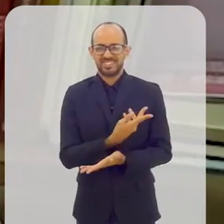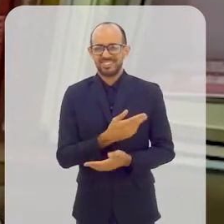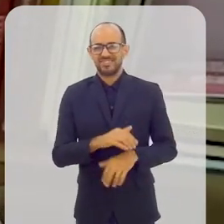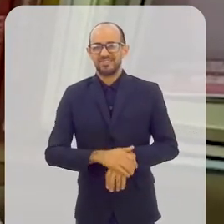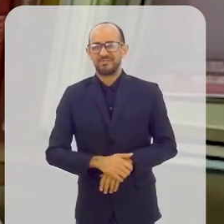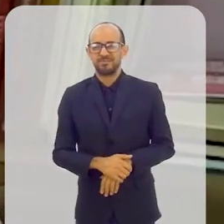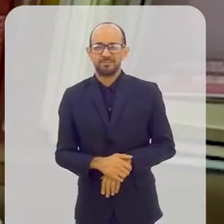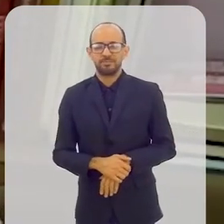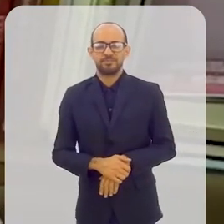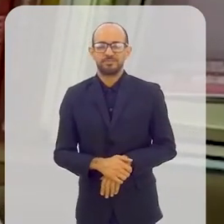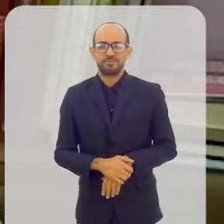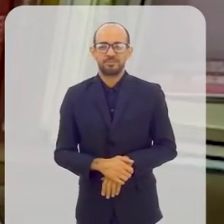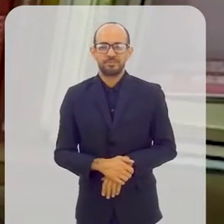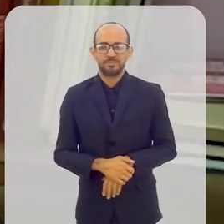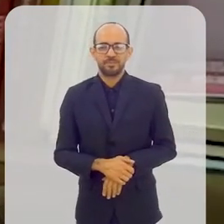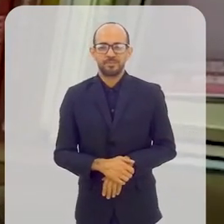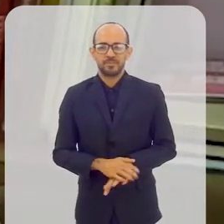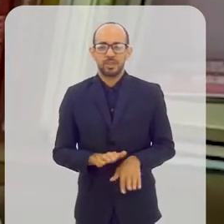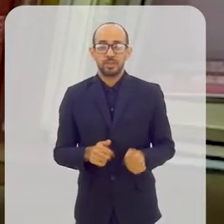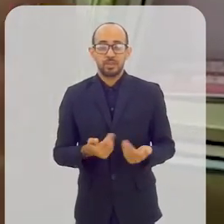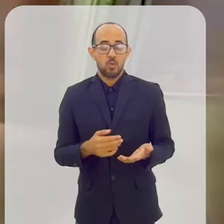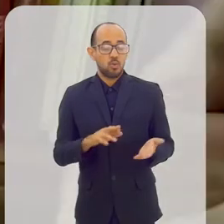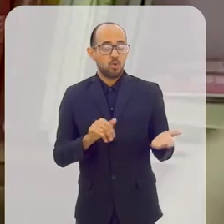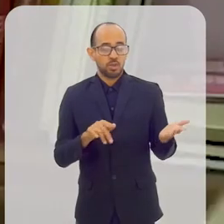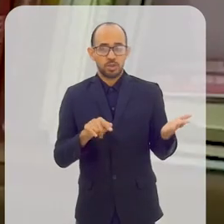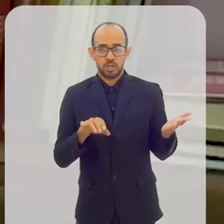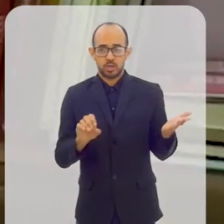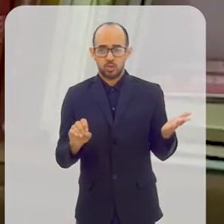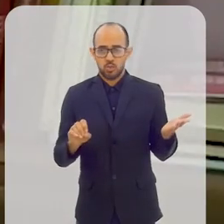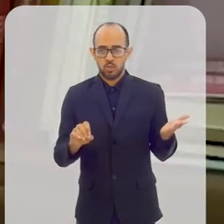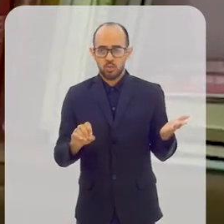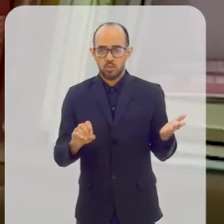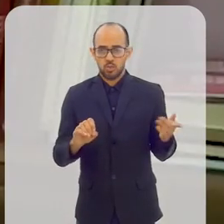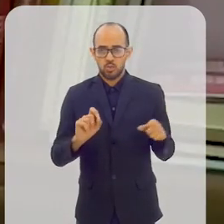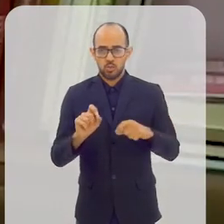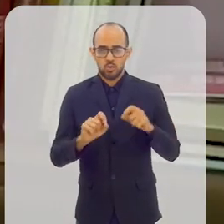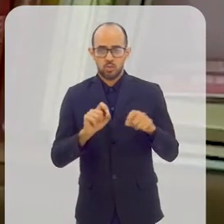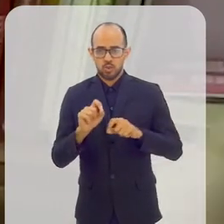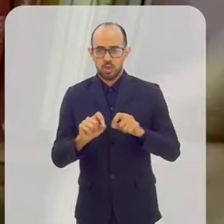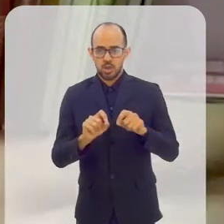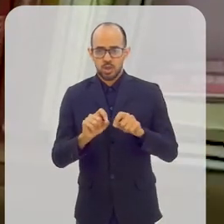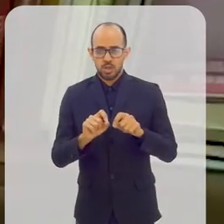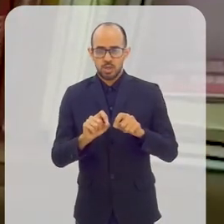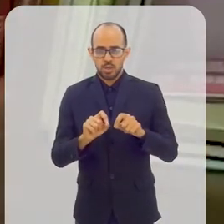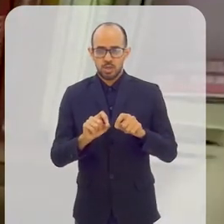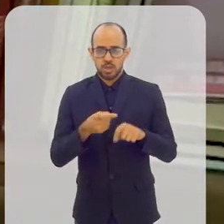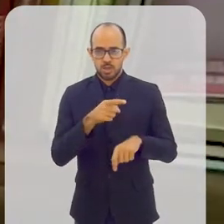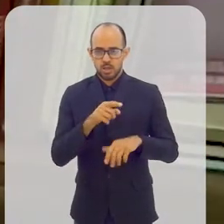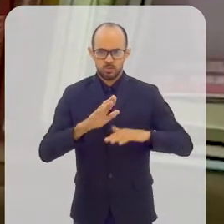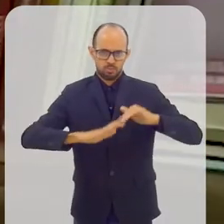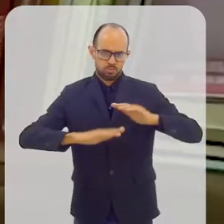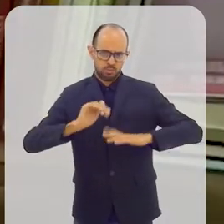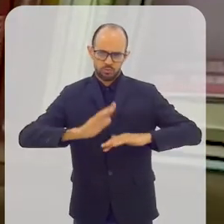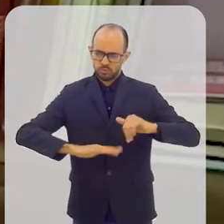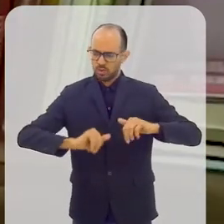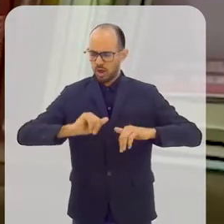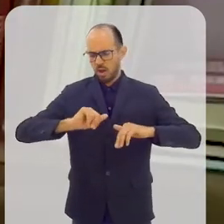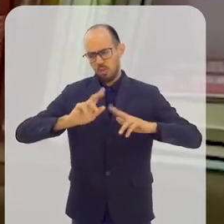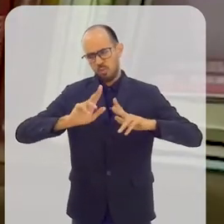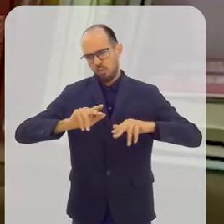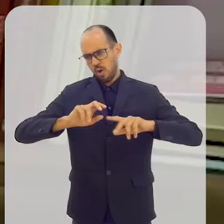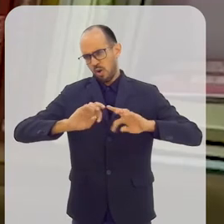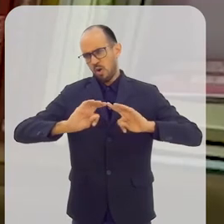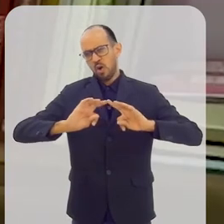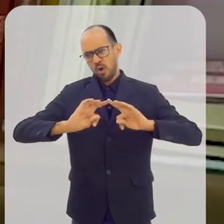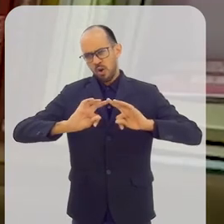alguma coisa, quem está com pressa. Mas o Rodrigo, ele entrou, ele era um profissional, como